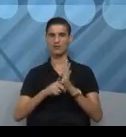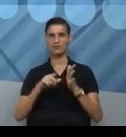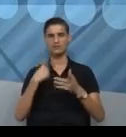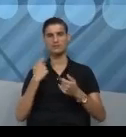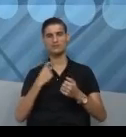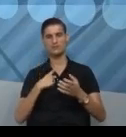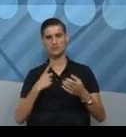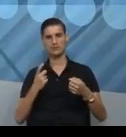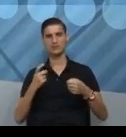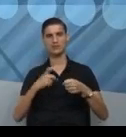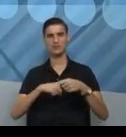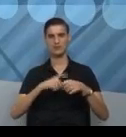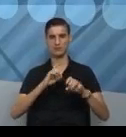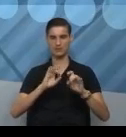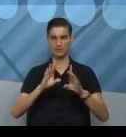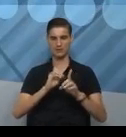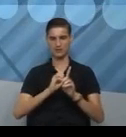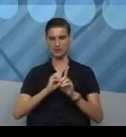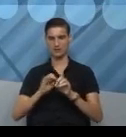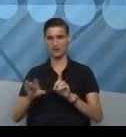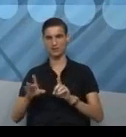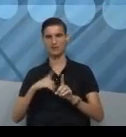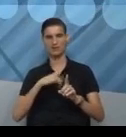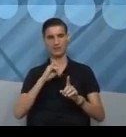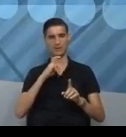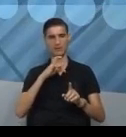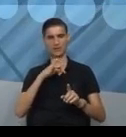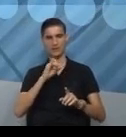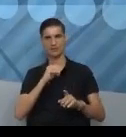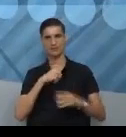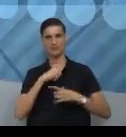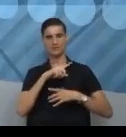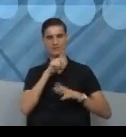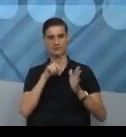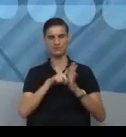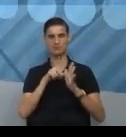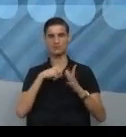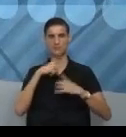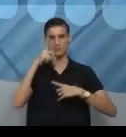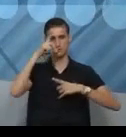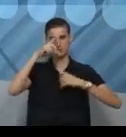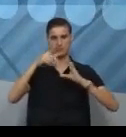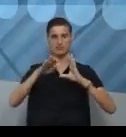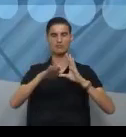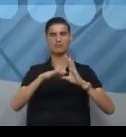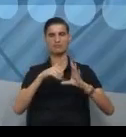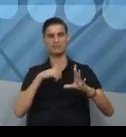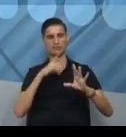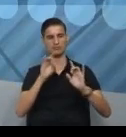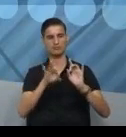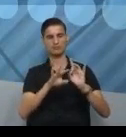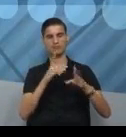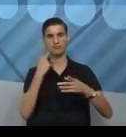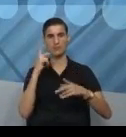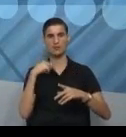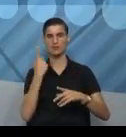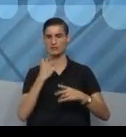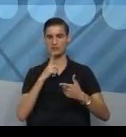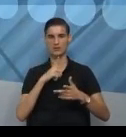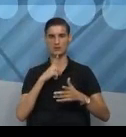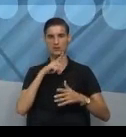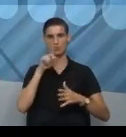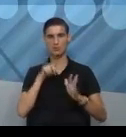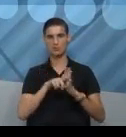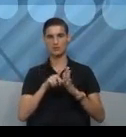gente precisa retomar a questão das derivadas, das integrais, se você tem alguma dificuldade, para que você não tenha dúvidas em relação à